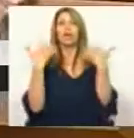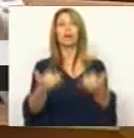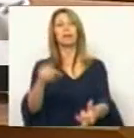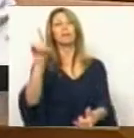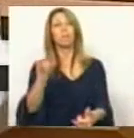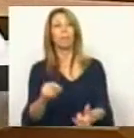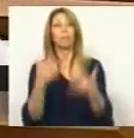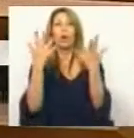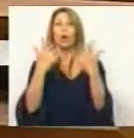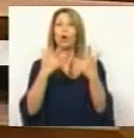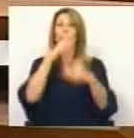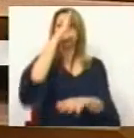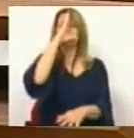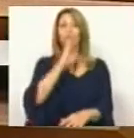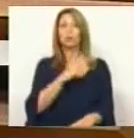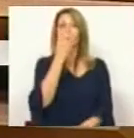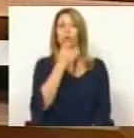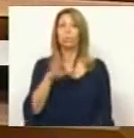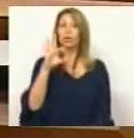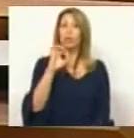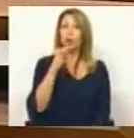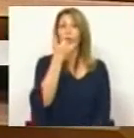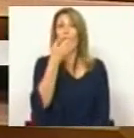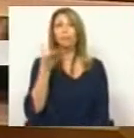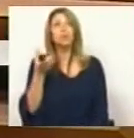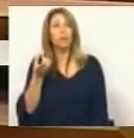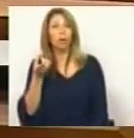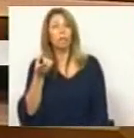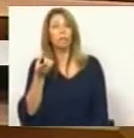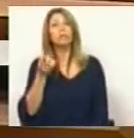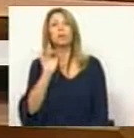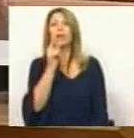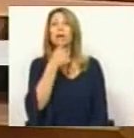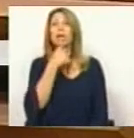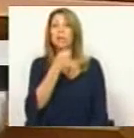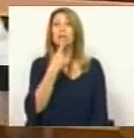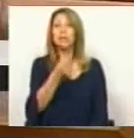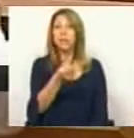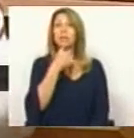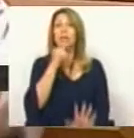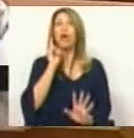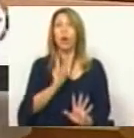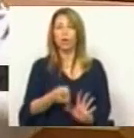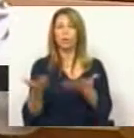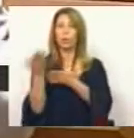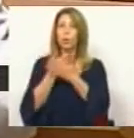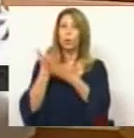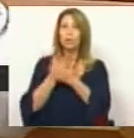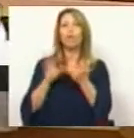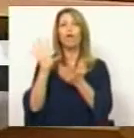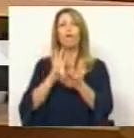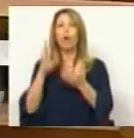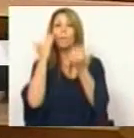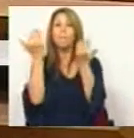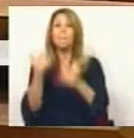também os orçamentos de Estado para 2018 e 2019, que determinava a negociação do modo e do prazo de